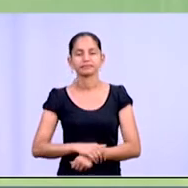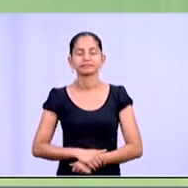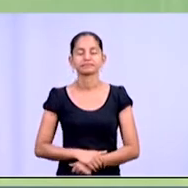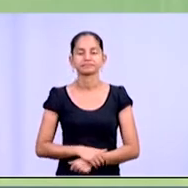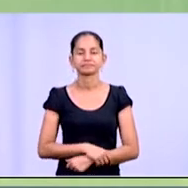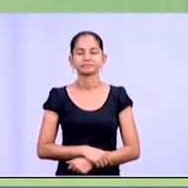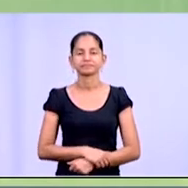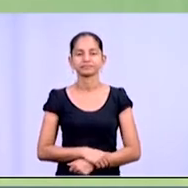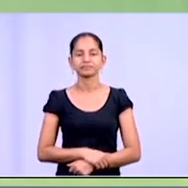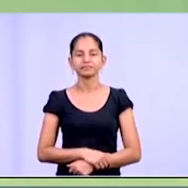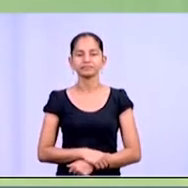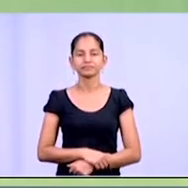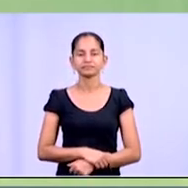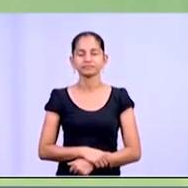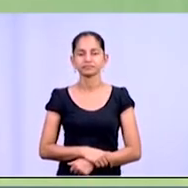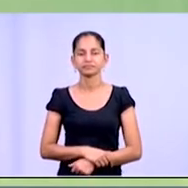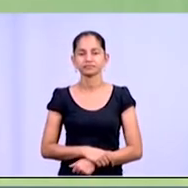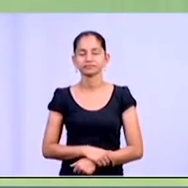Bem,